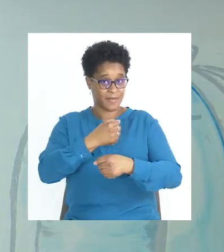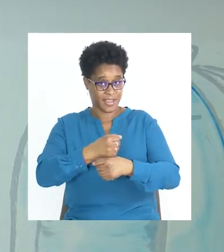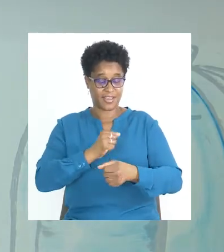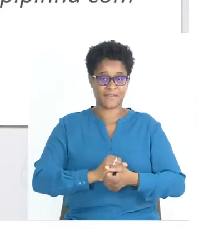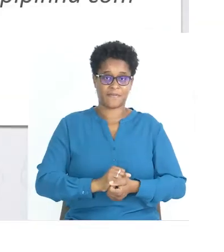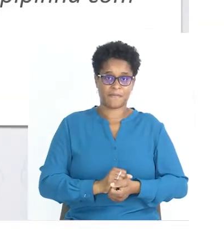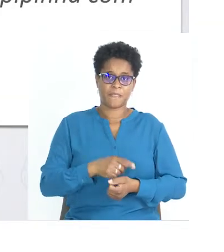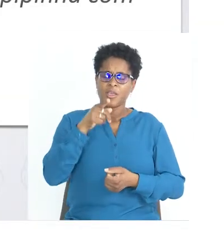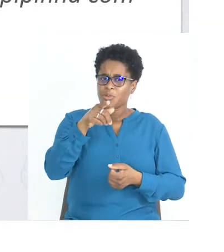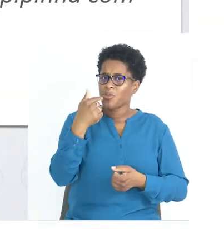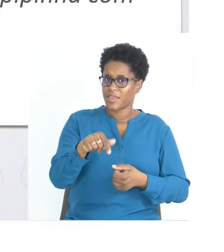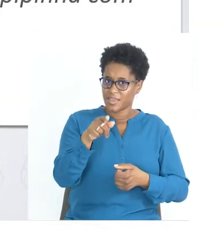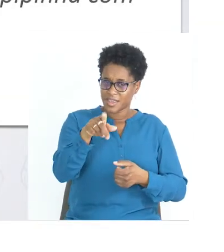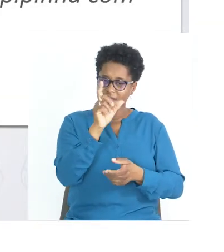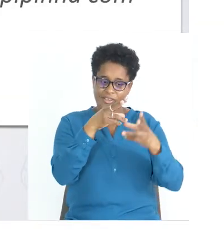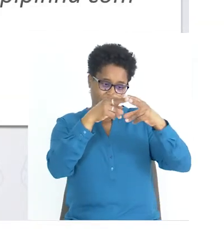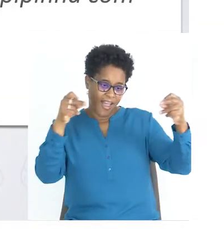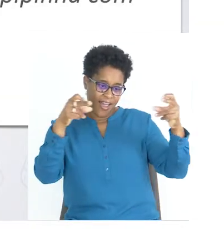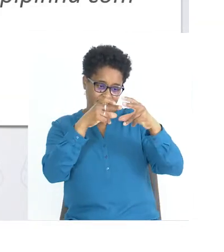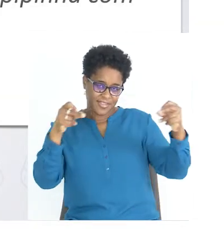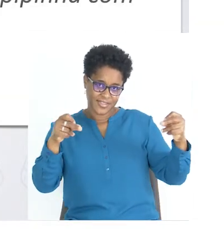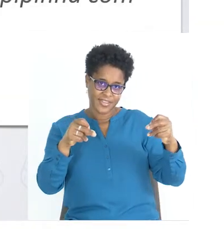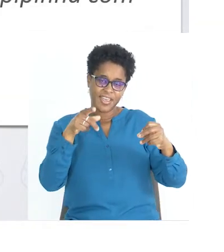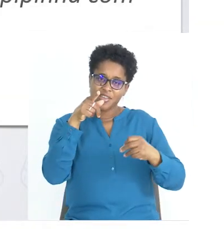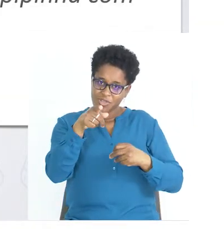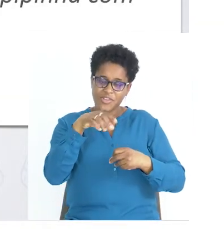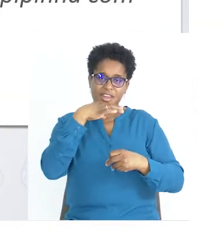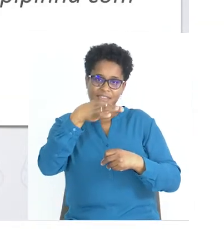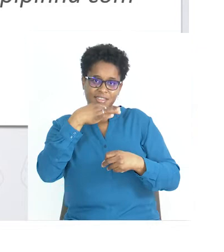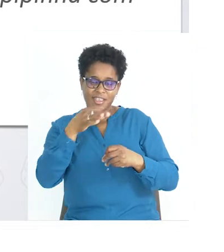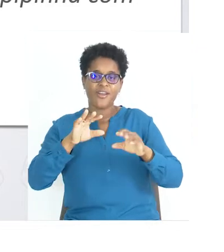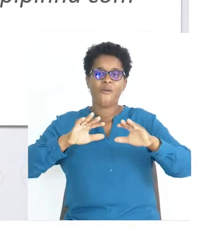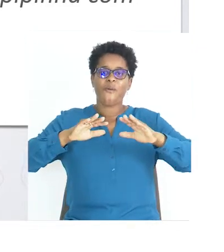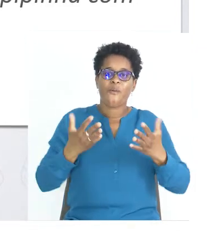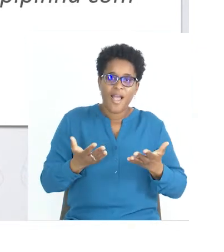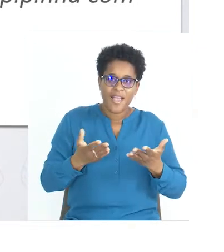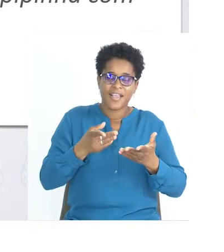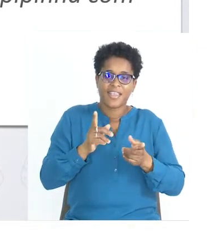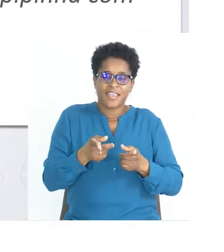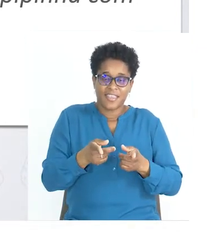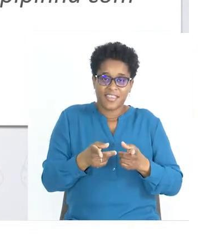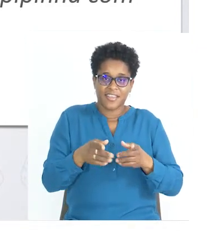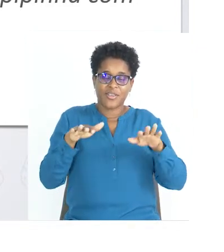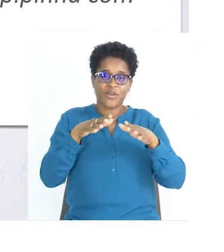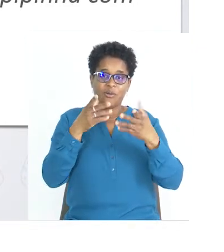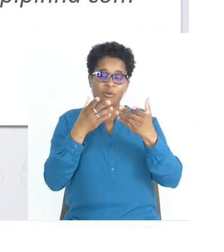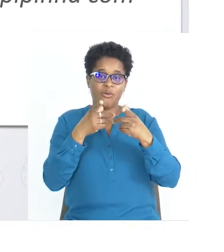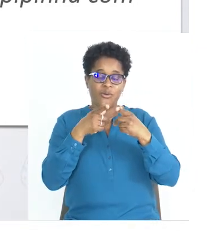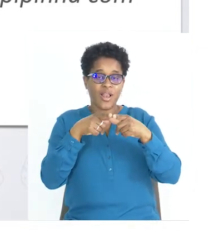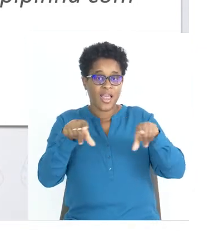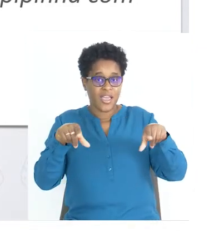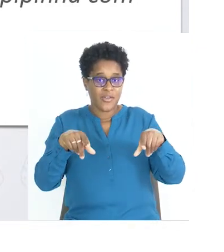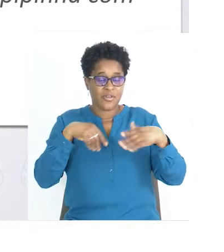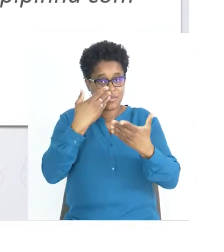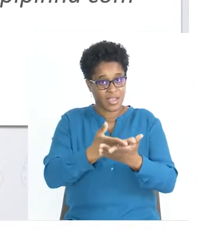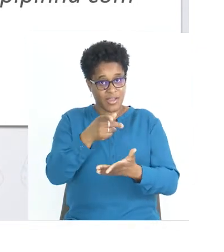agir. Tu tens essas frases e então vais dizer qual é que é o nível de